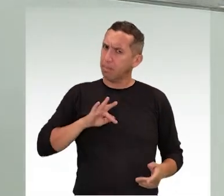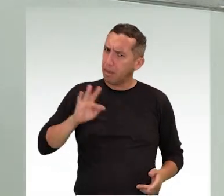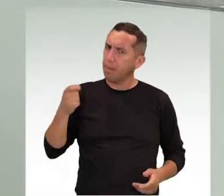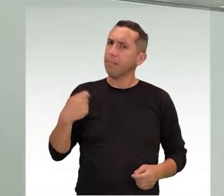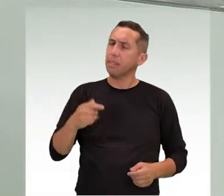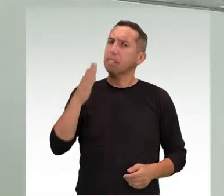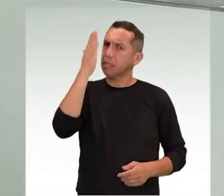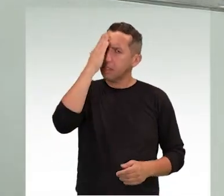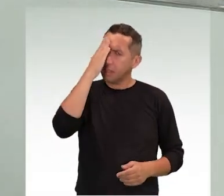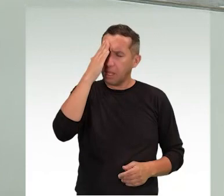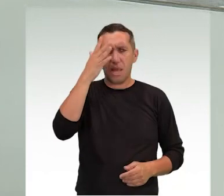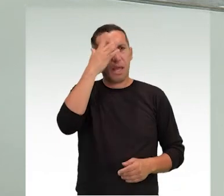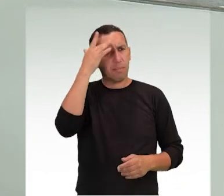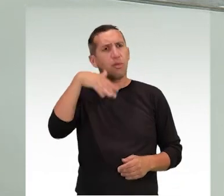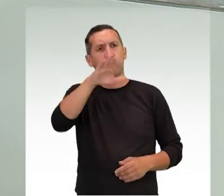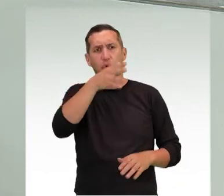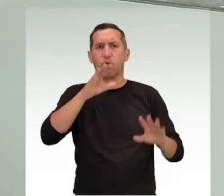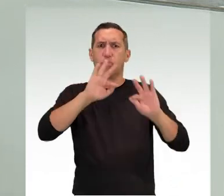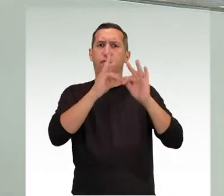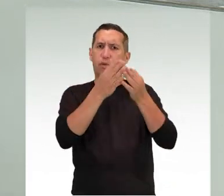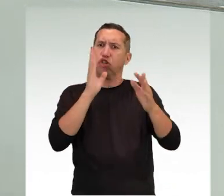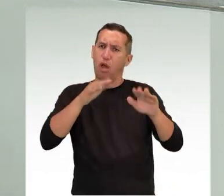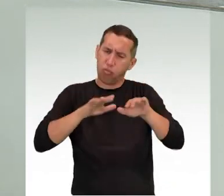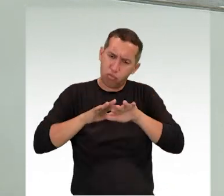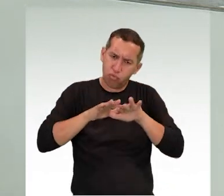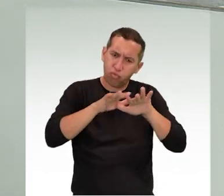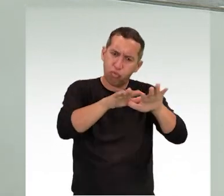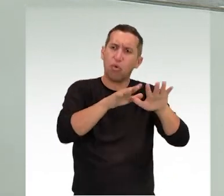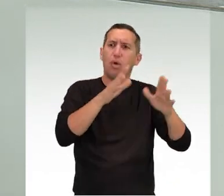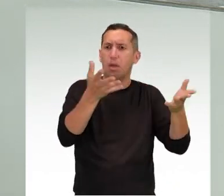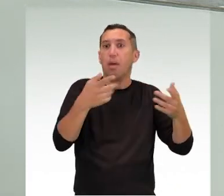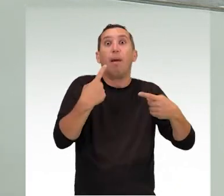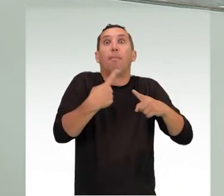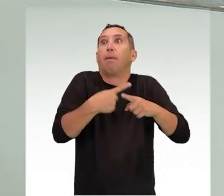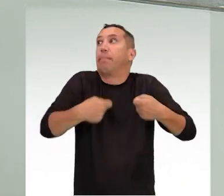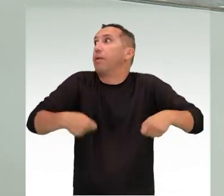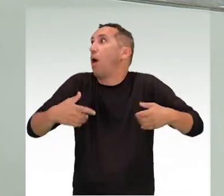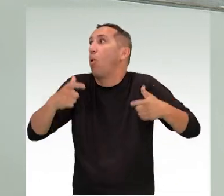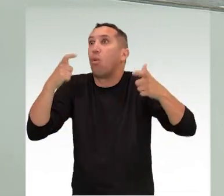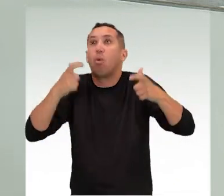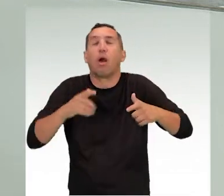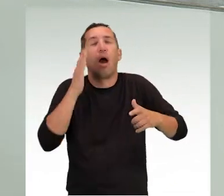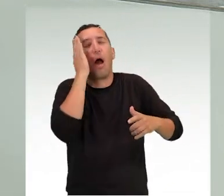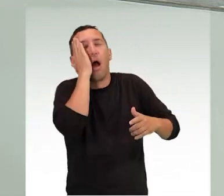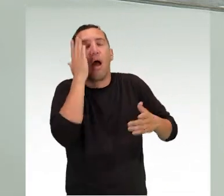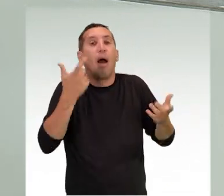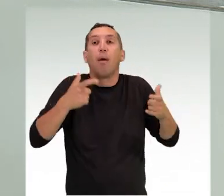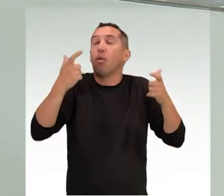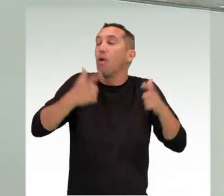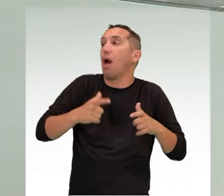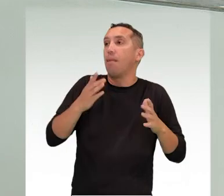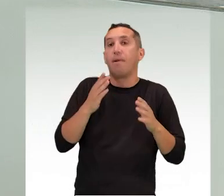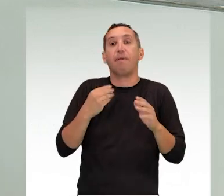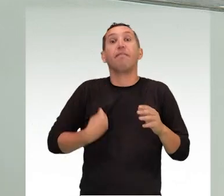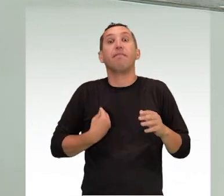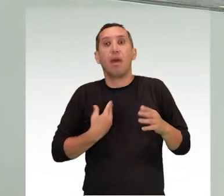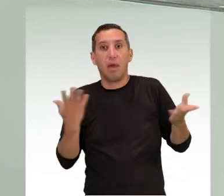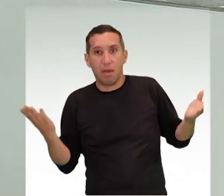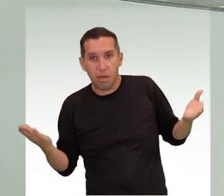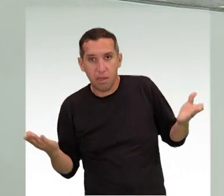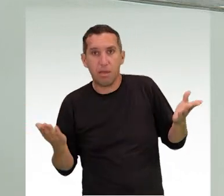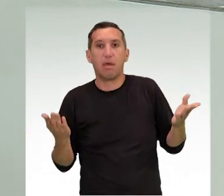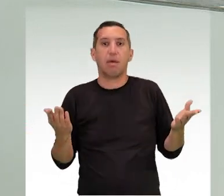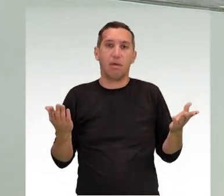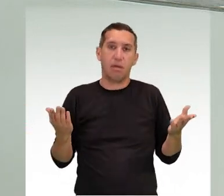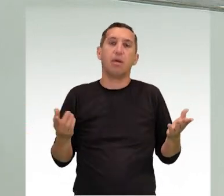que encarar o dado da realidade. As pessoas ocuparam, né? Há uma necessidade de moradia, um direito à moradia que